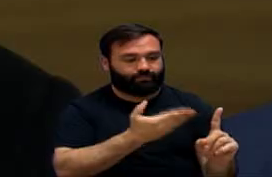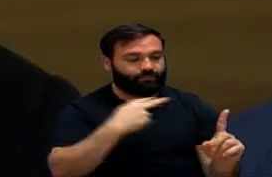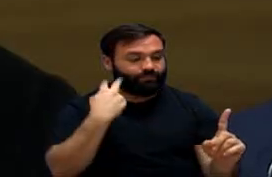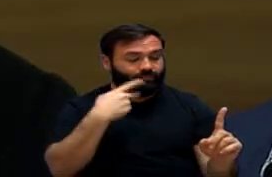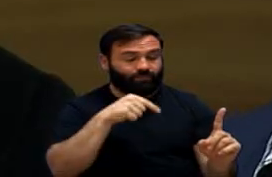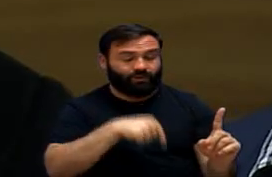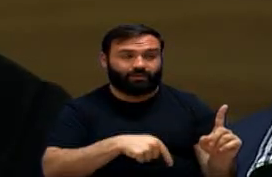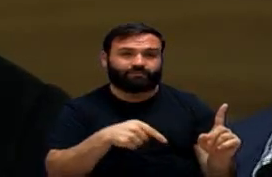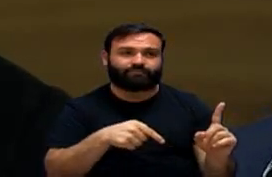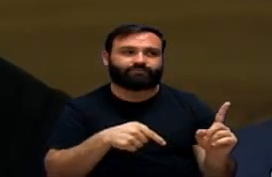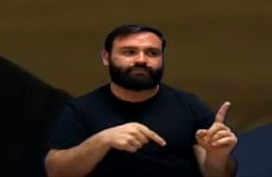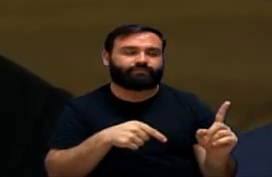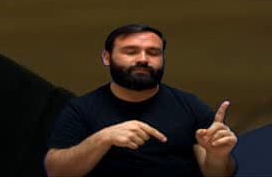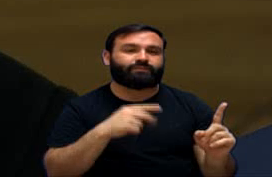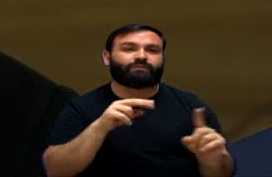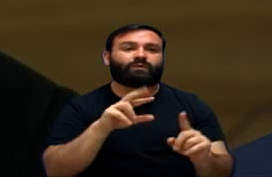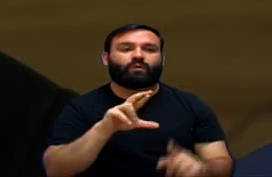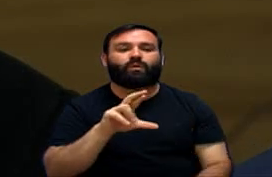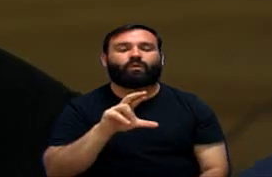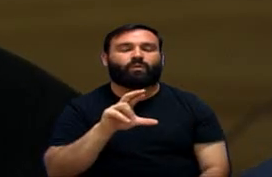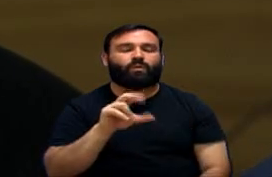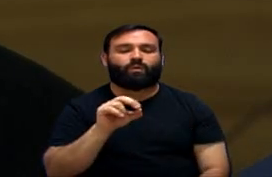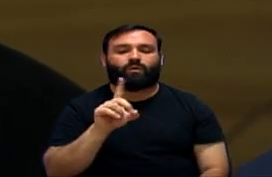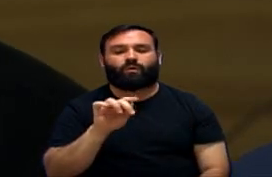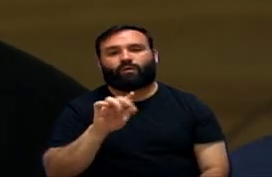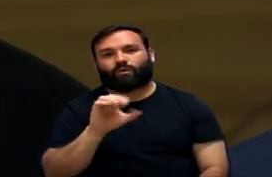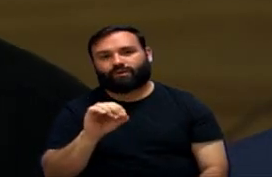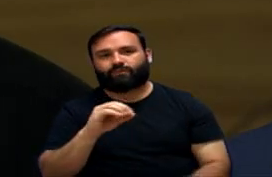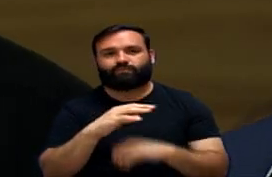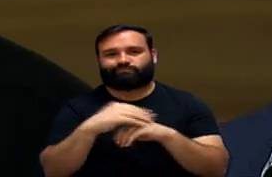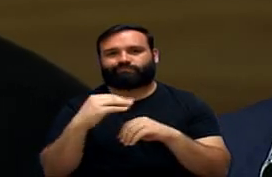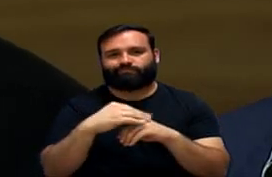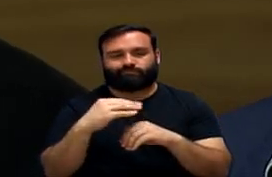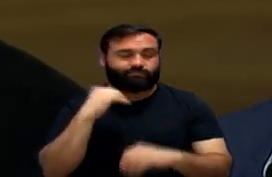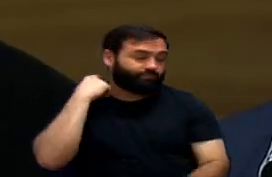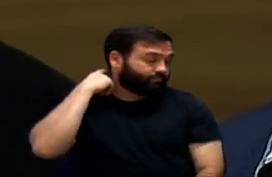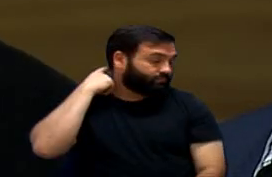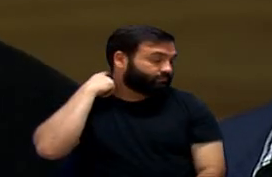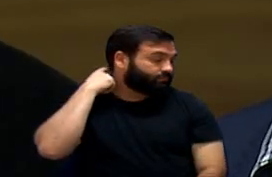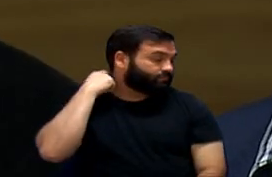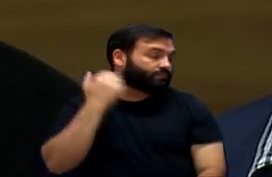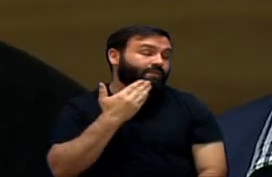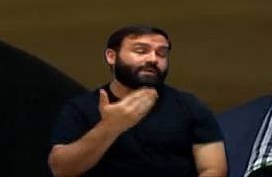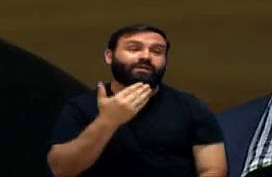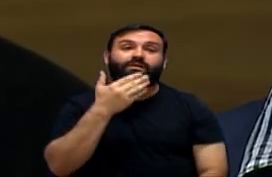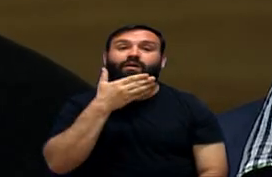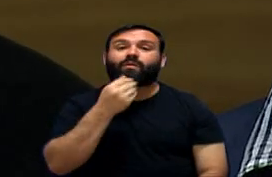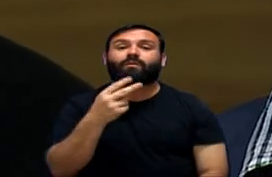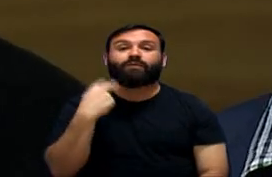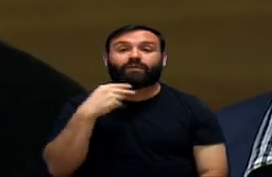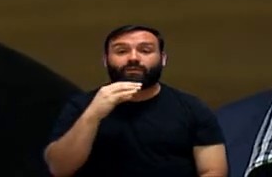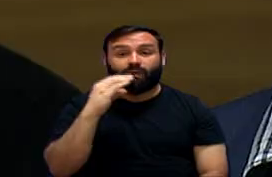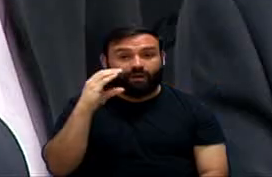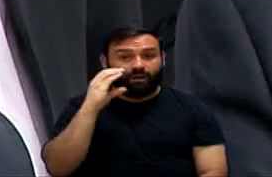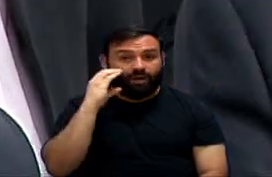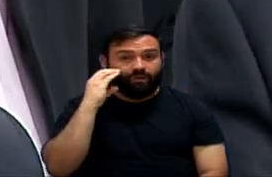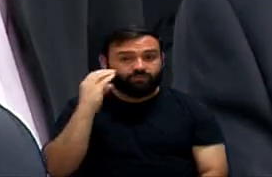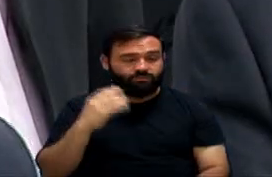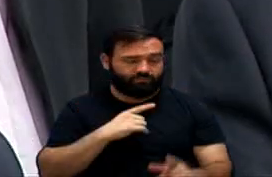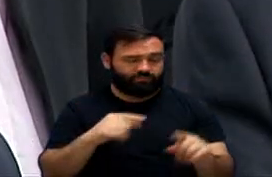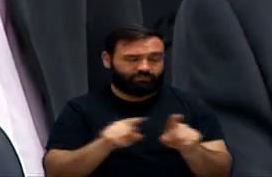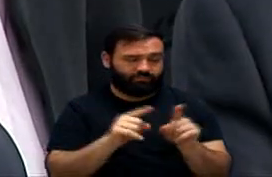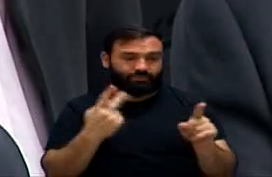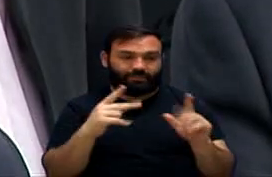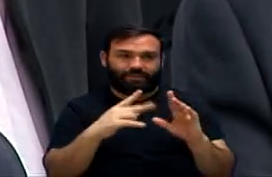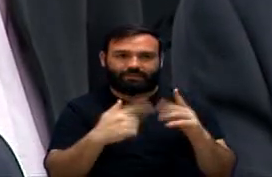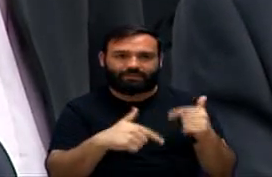vereador desta edilidade Rodrigo piveta Berno que é o Rodrigo do Treviso a requerimento do nobre Vereador Cláudio Sorocaba consignando na